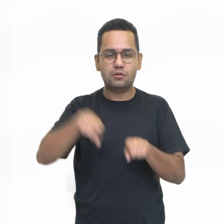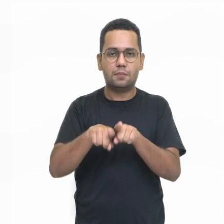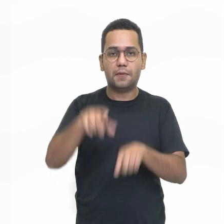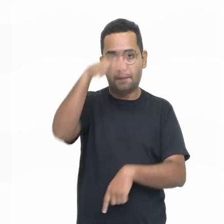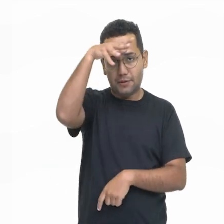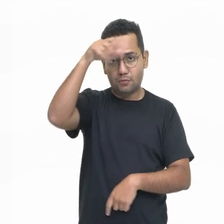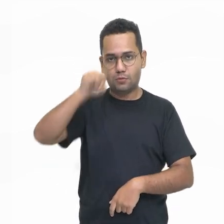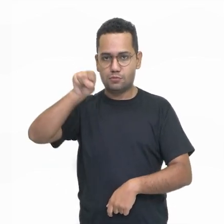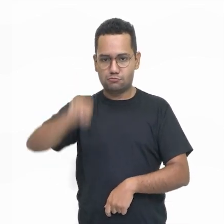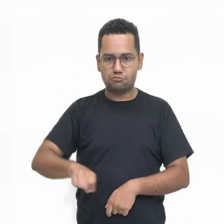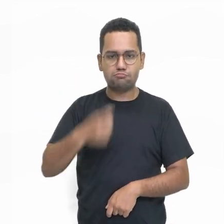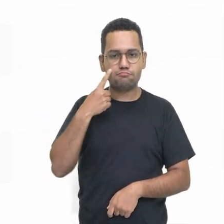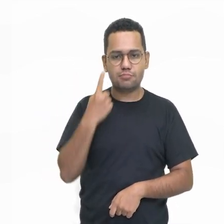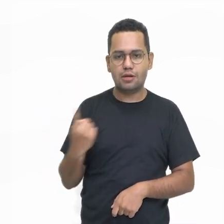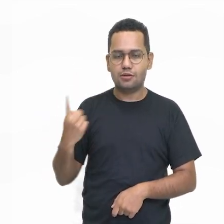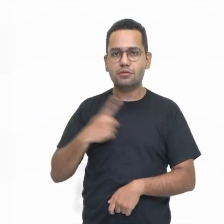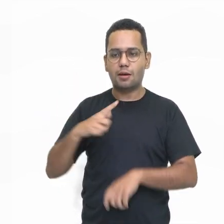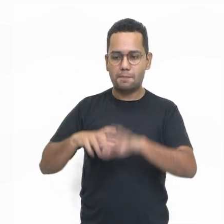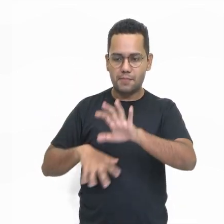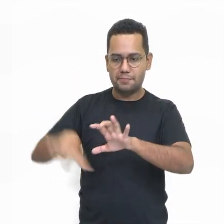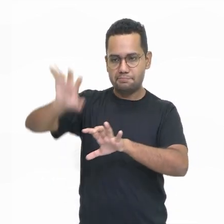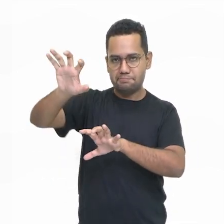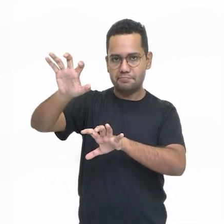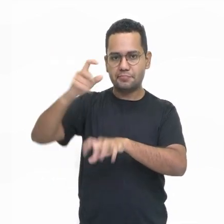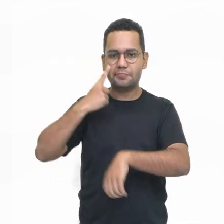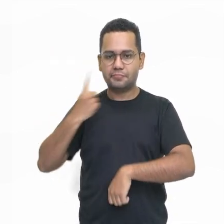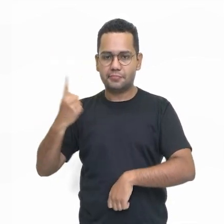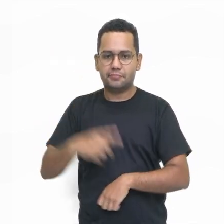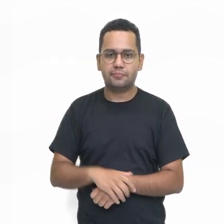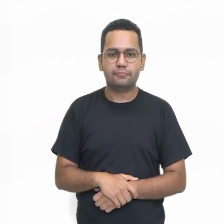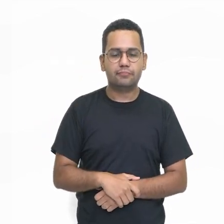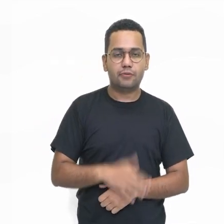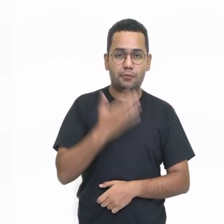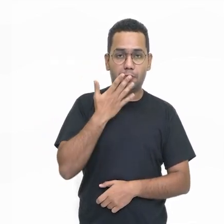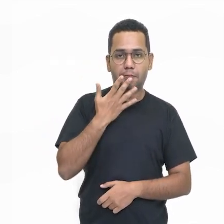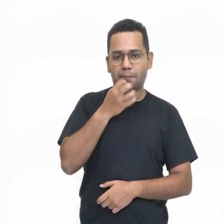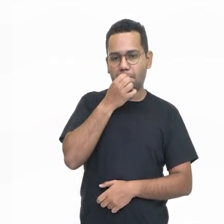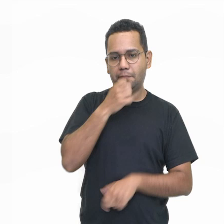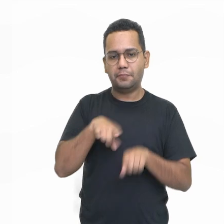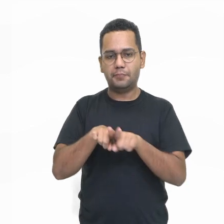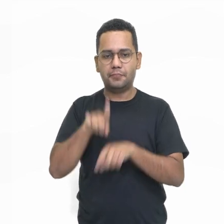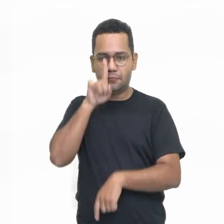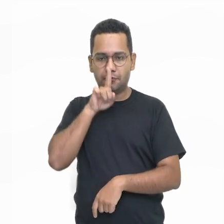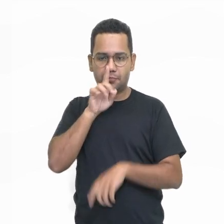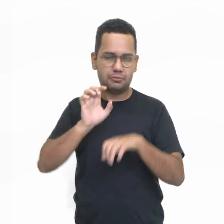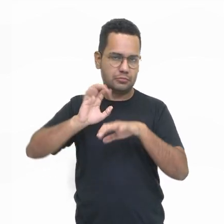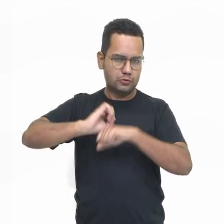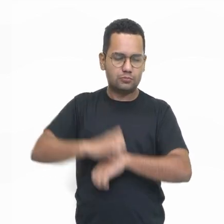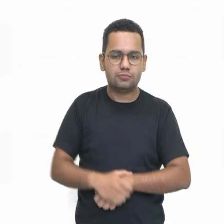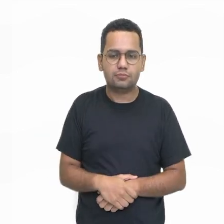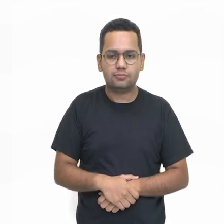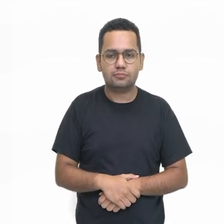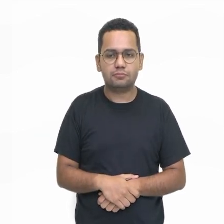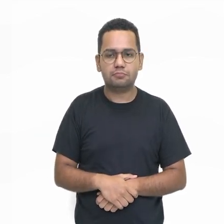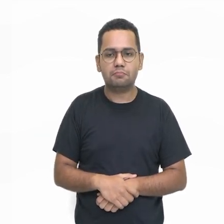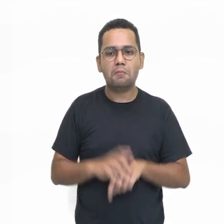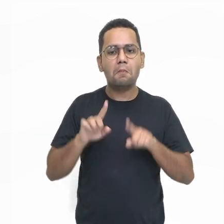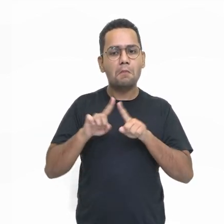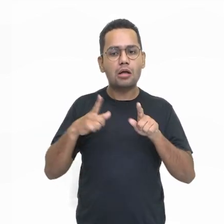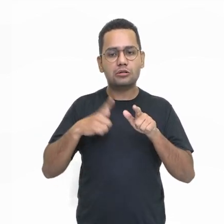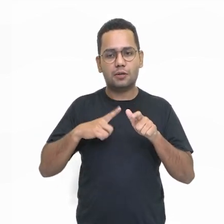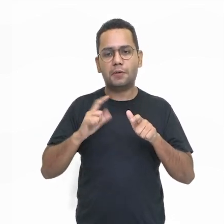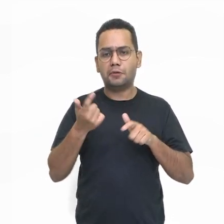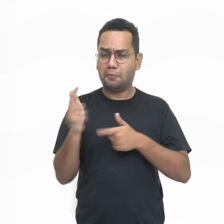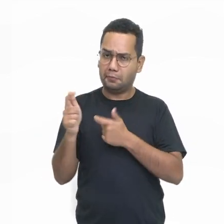Mato Grosso do Sul. Ele tem essa divisão, né, Pantanal do Norte e Pantanal do Sul, mas esse bioma ele vai além das